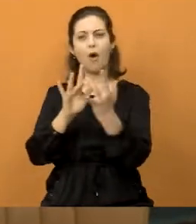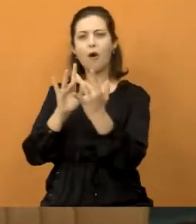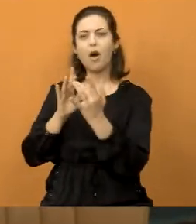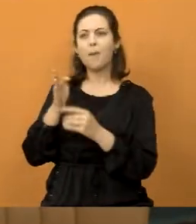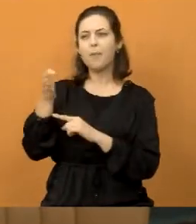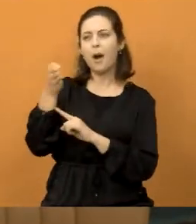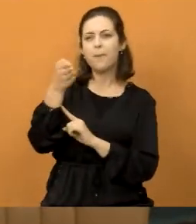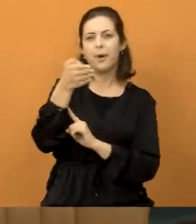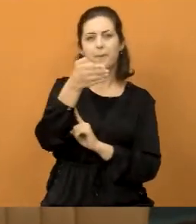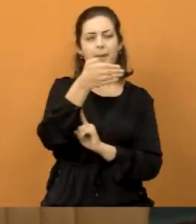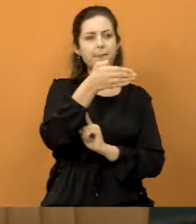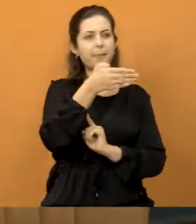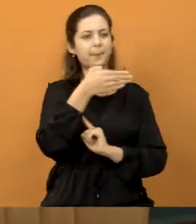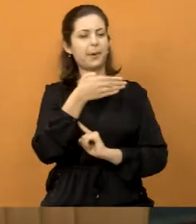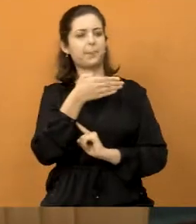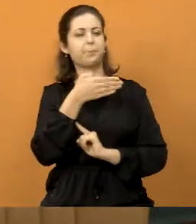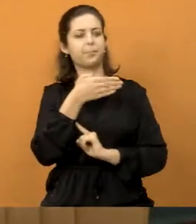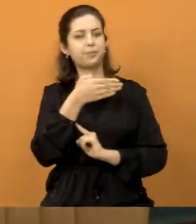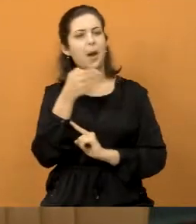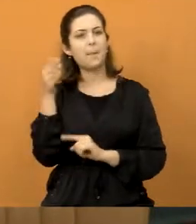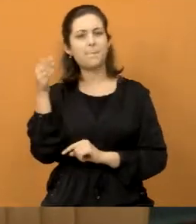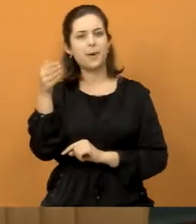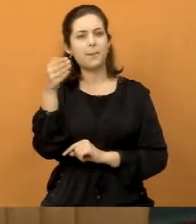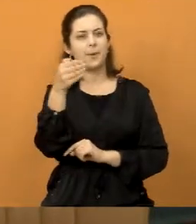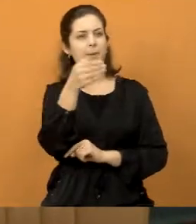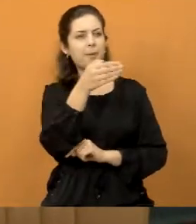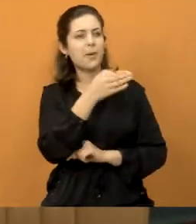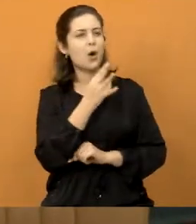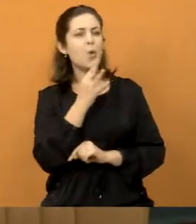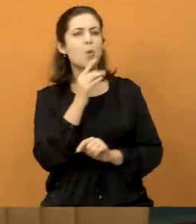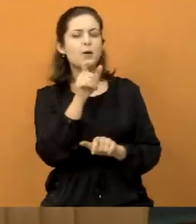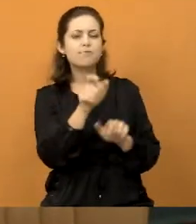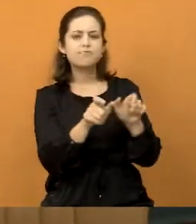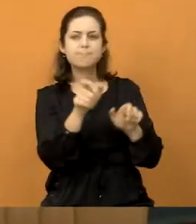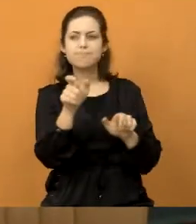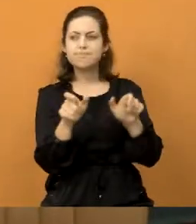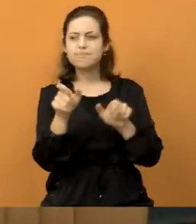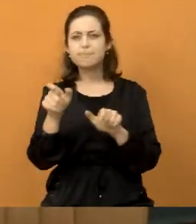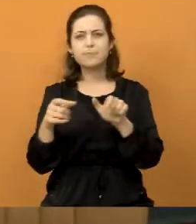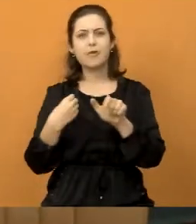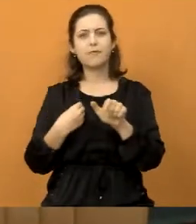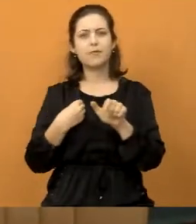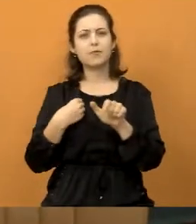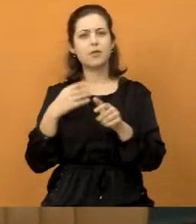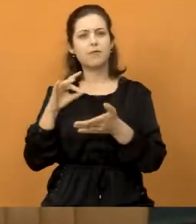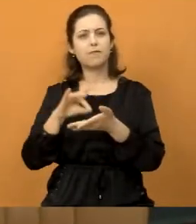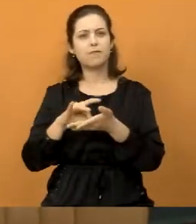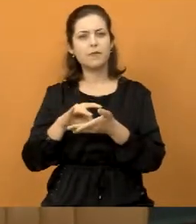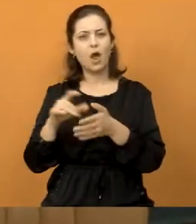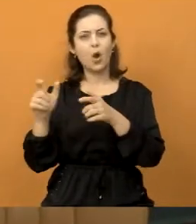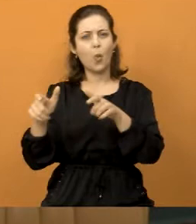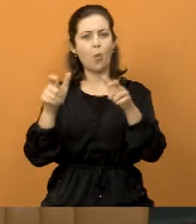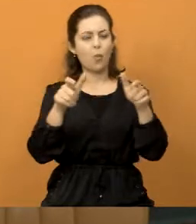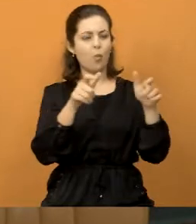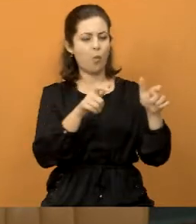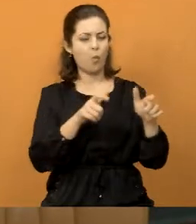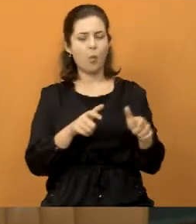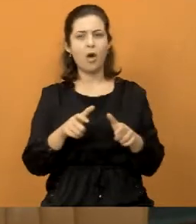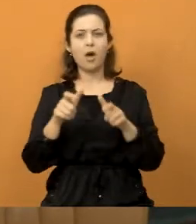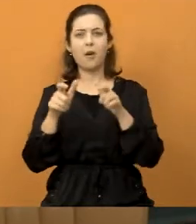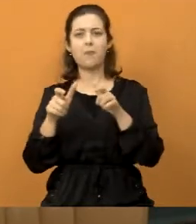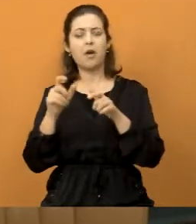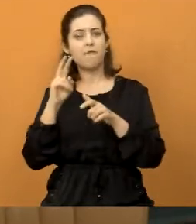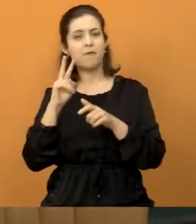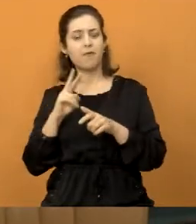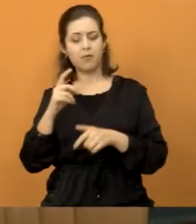anda muito pela cidade e por andar muito ele conhece a realidade dos quatro cantos da nossa cidade eu acho